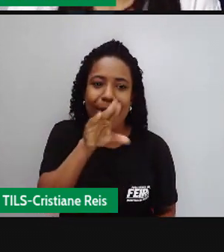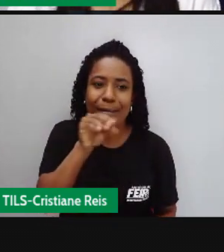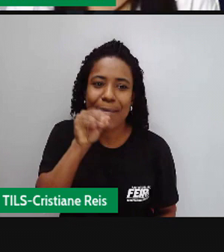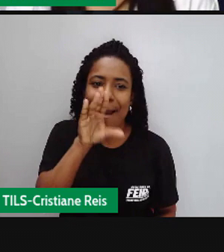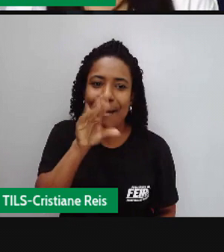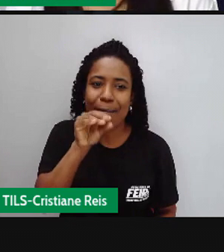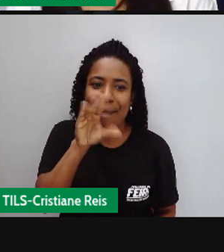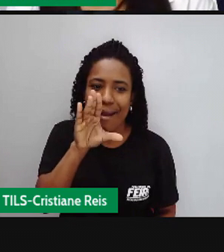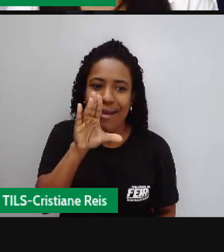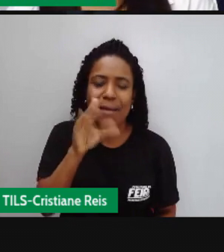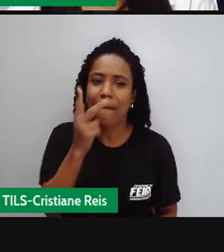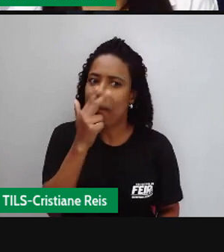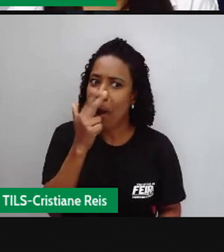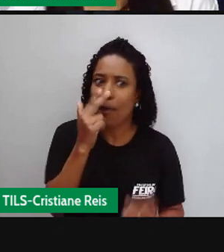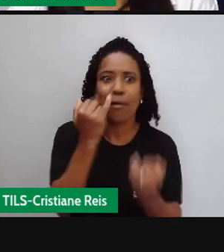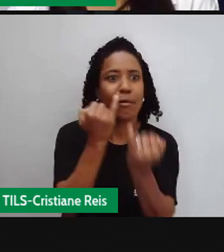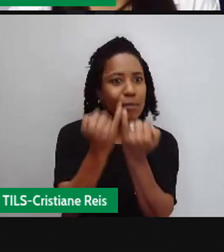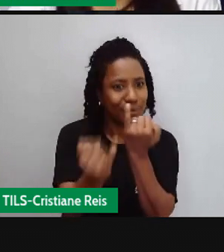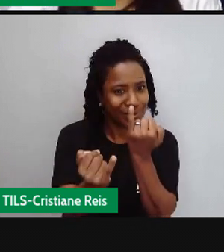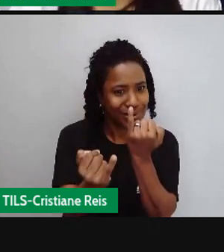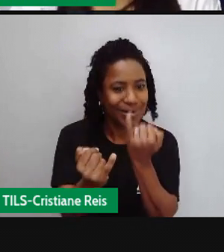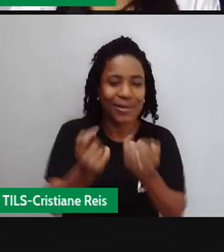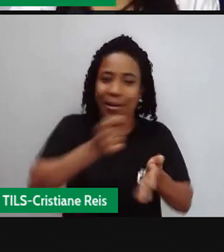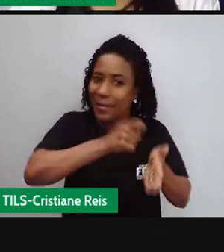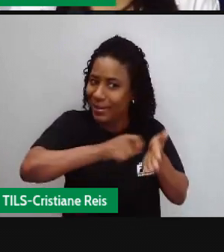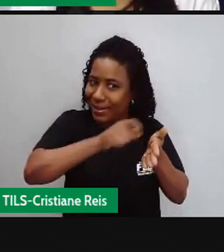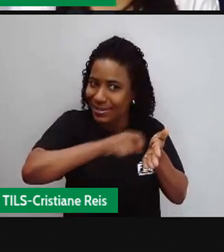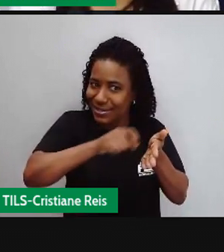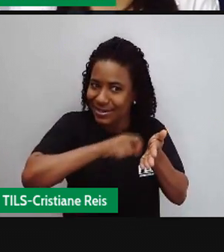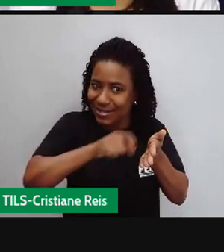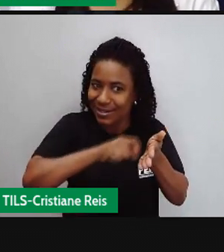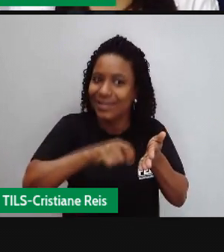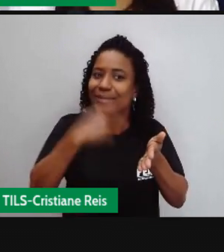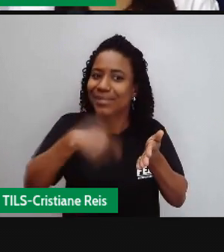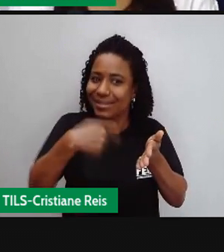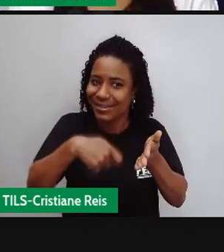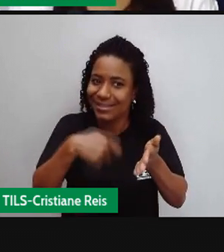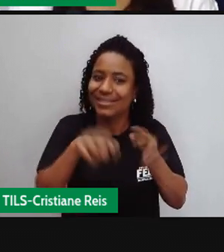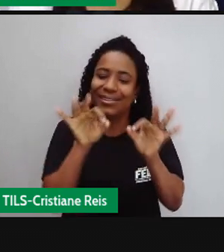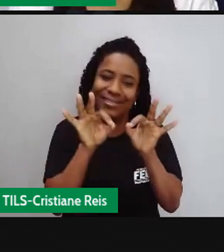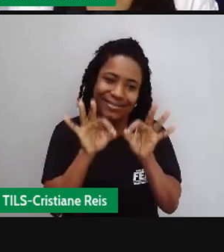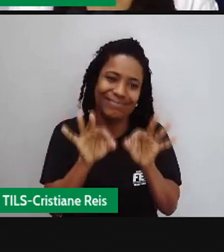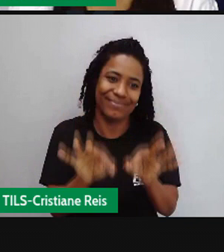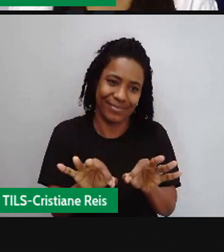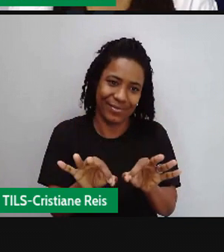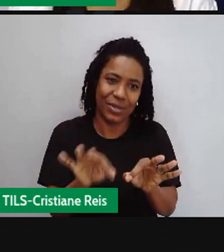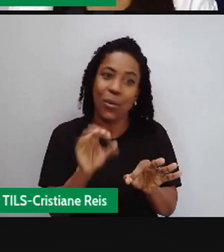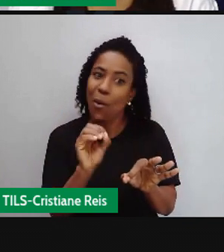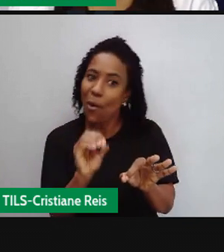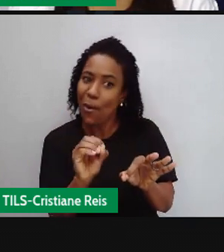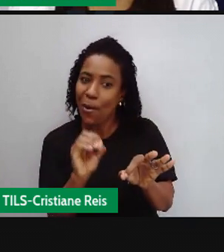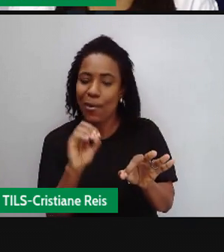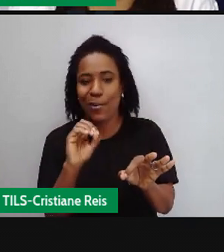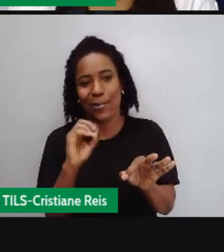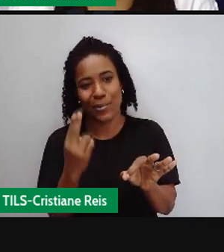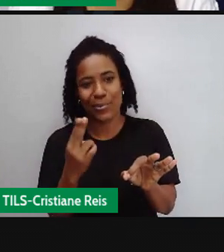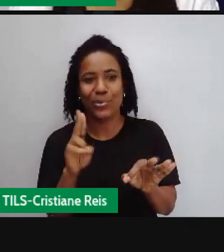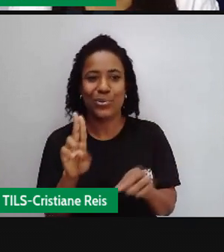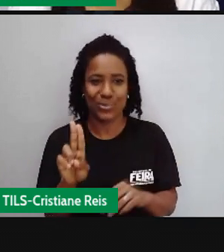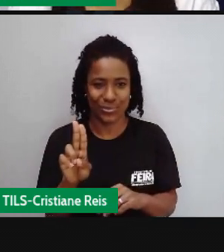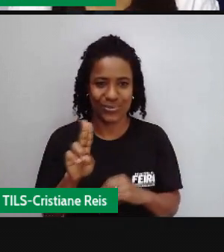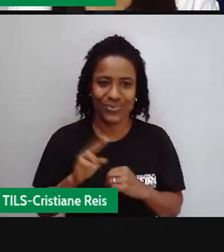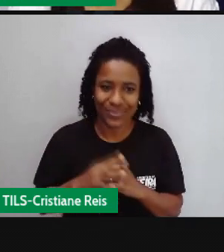O ou eu vou escrever com U. Vamos analisar juntos duas palavras. Vamos